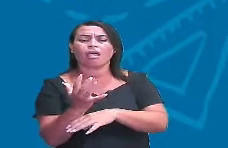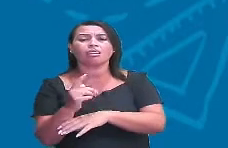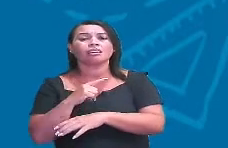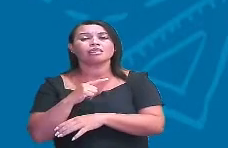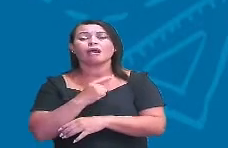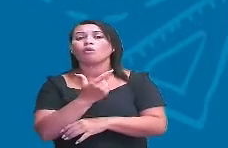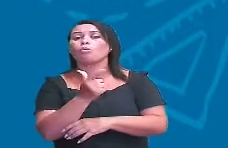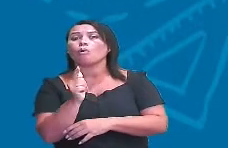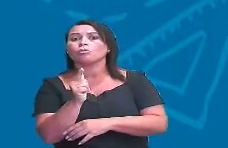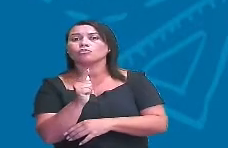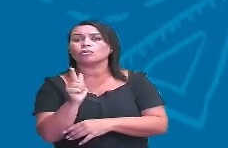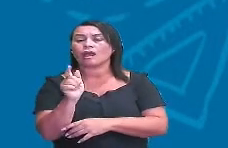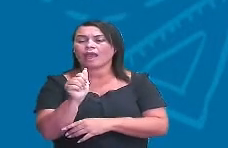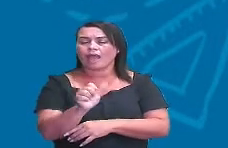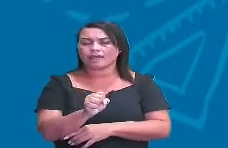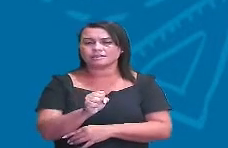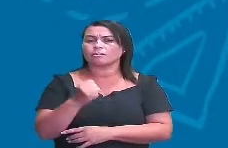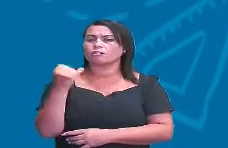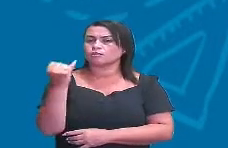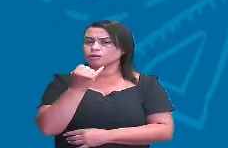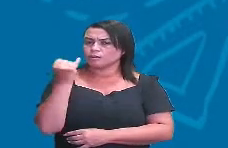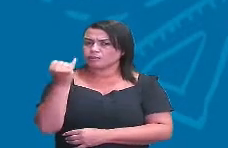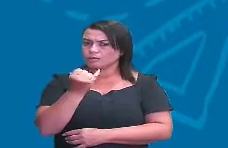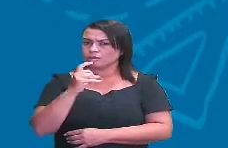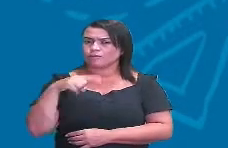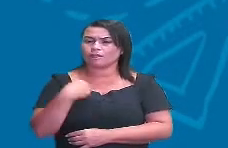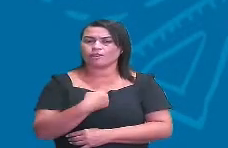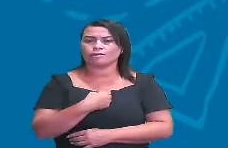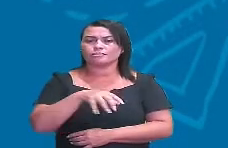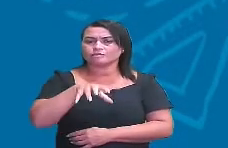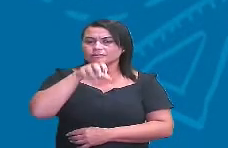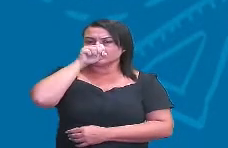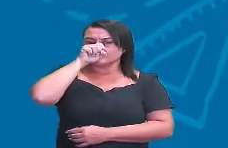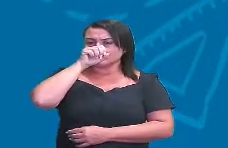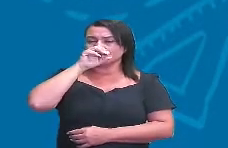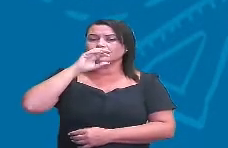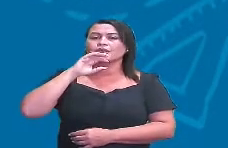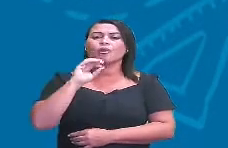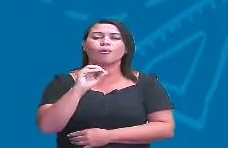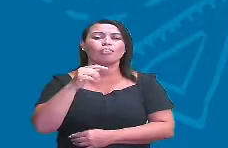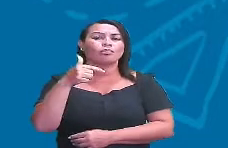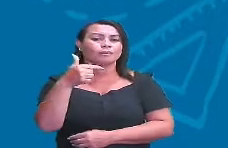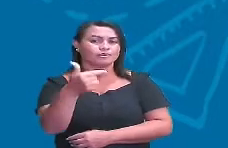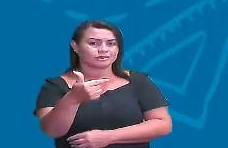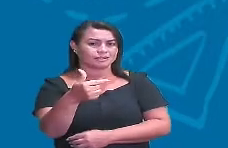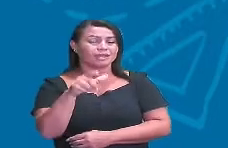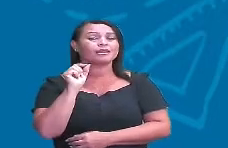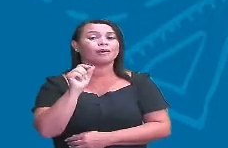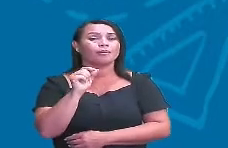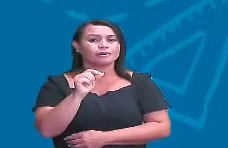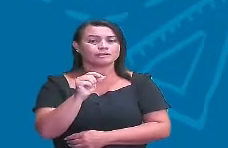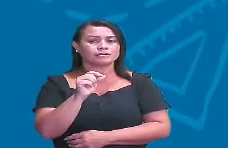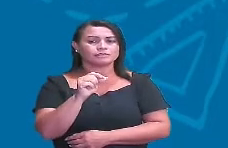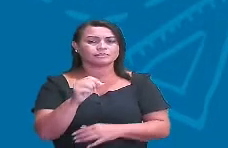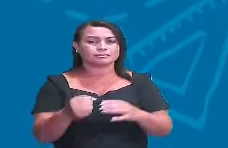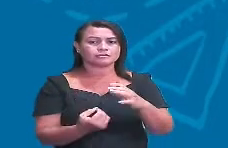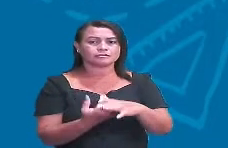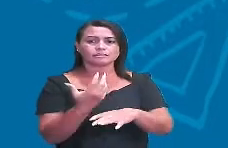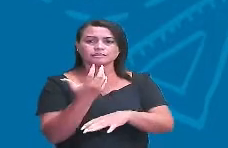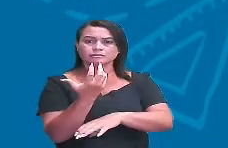nossa respiração, que é o oxigênio, tá certo? Portanto, a planta ela retira do